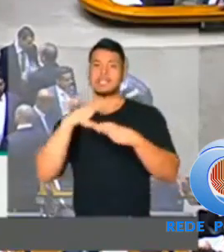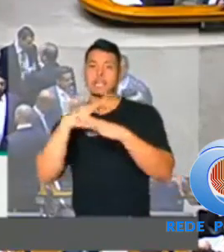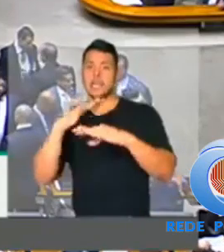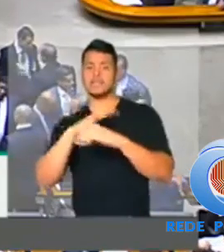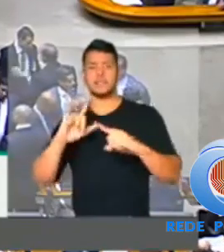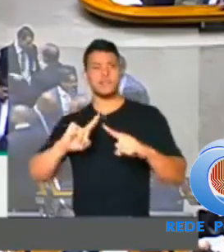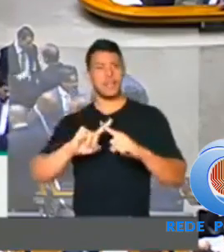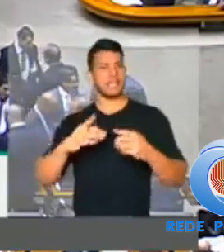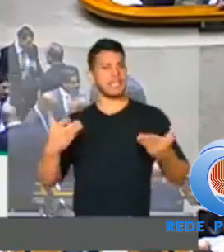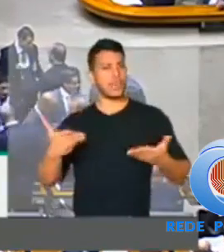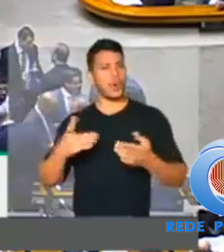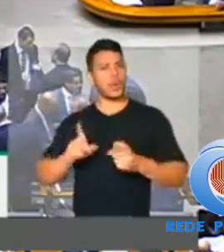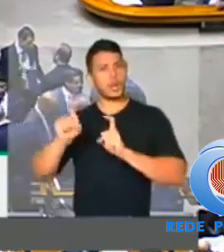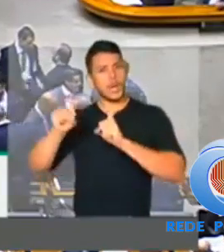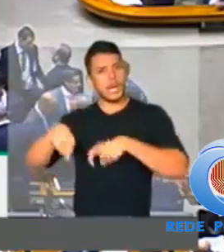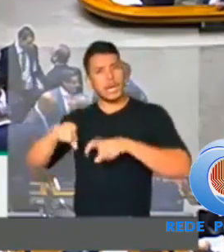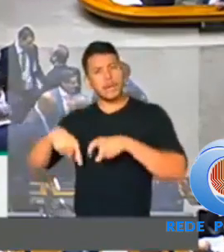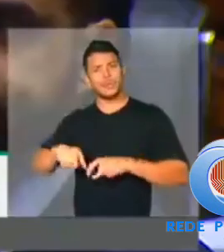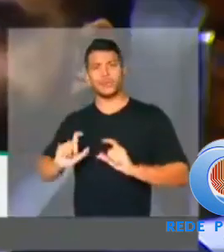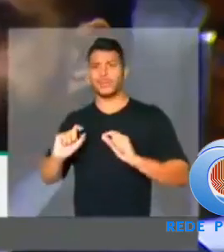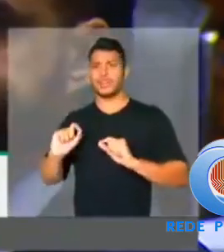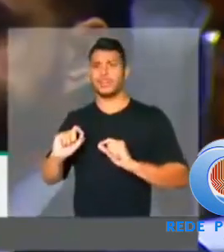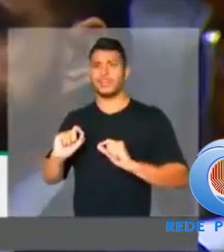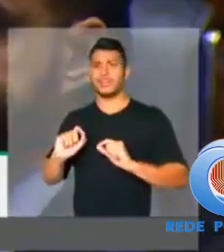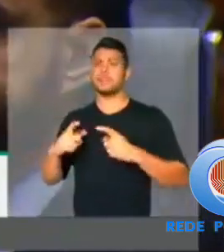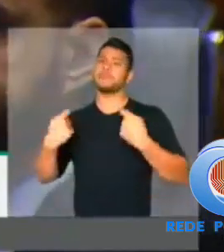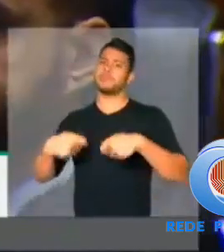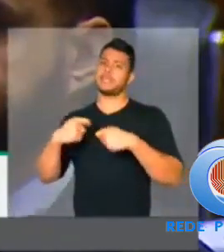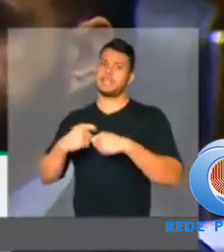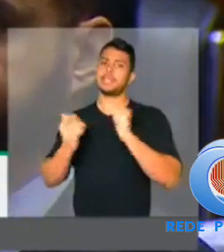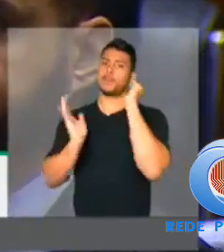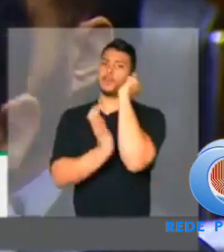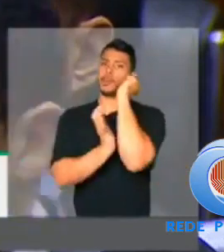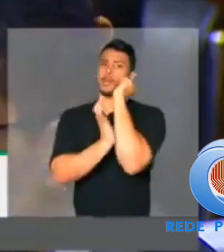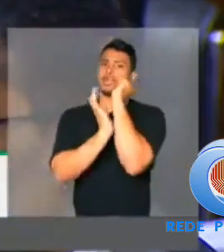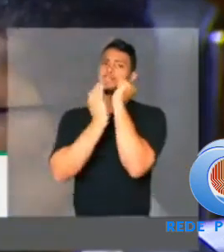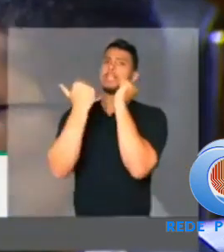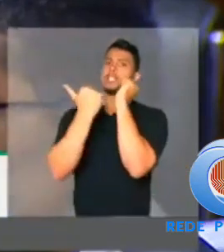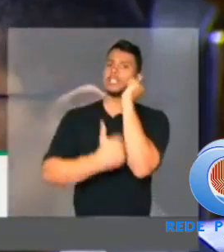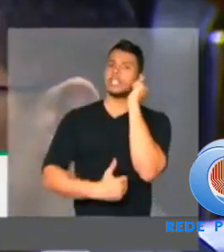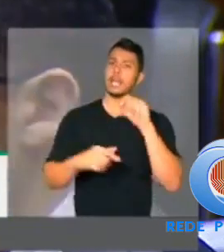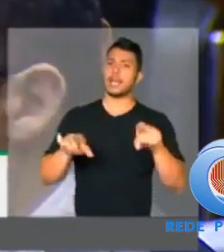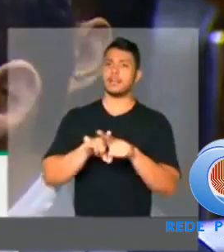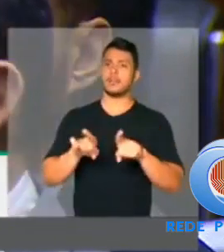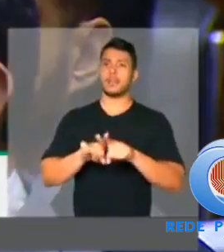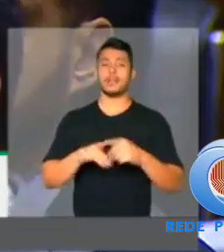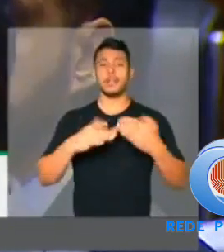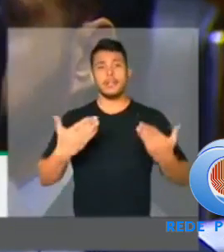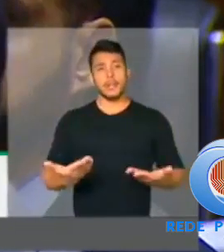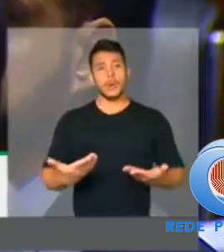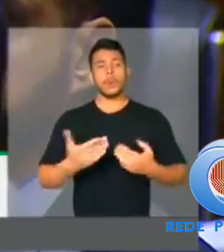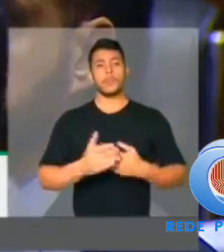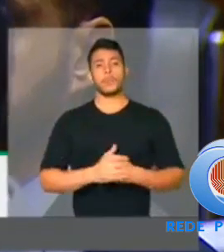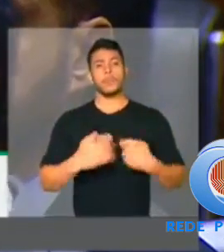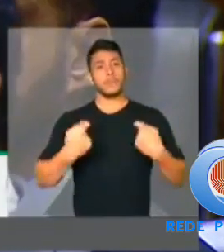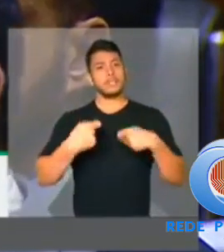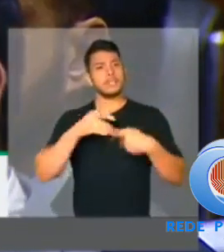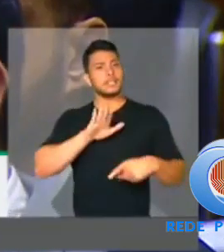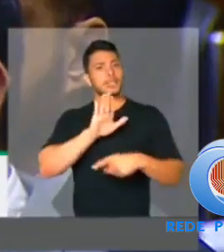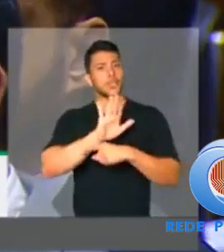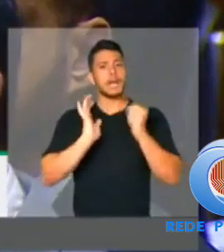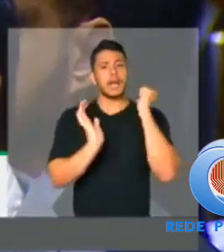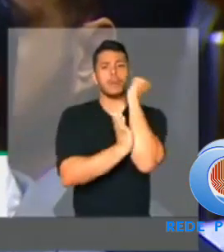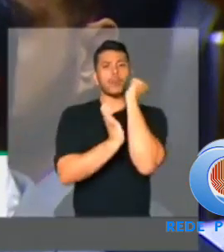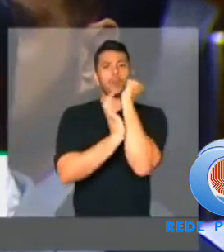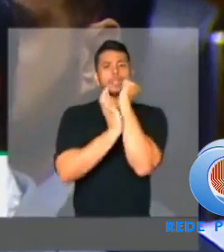sendo descomplicado. E eu espero que o governo cumpra com o campo, com o agronegócio, com a agricultura familiar, porque